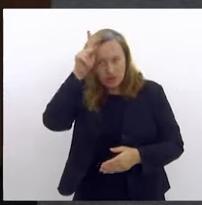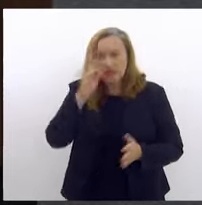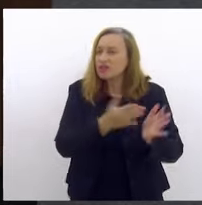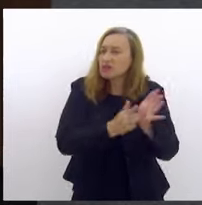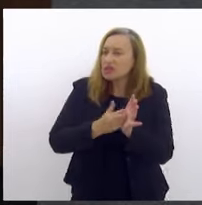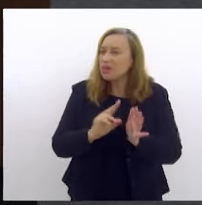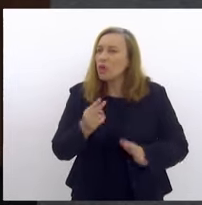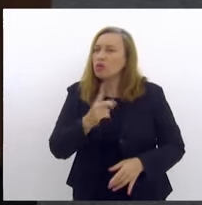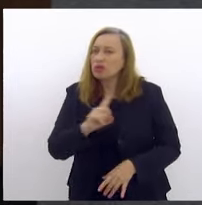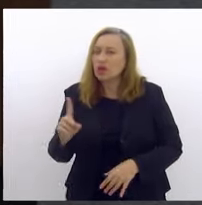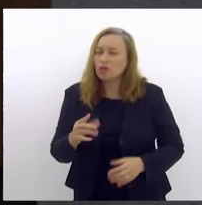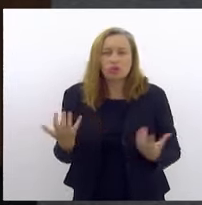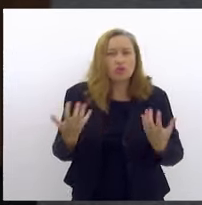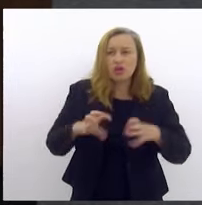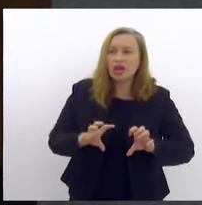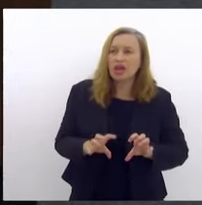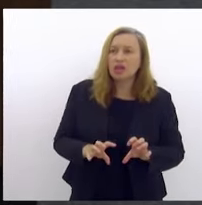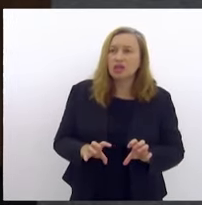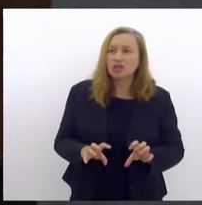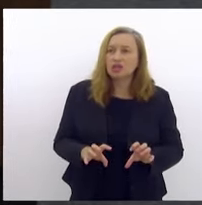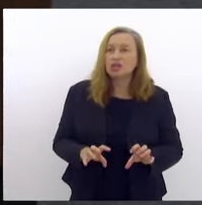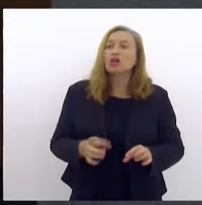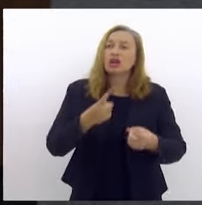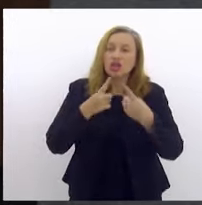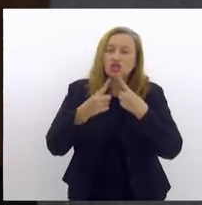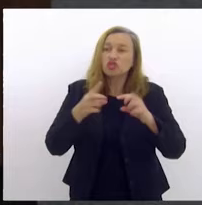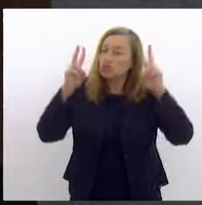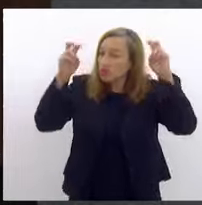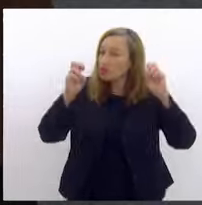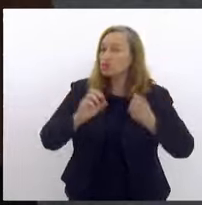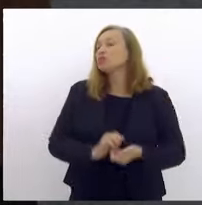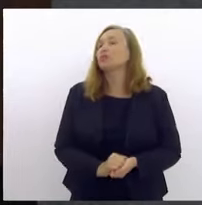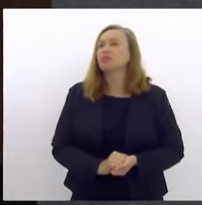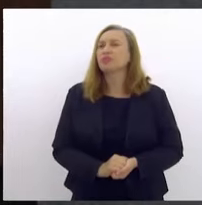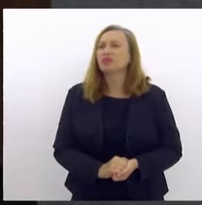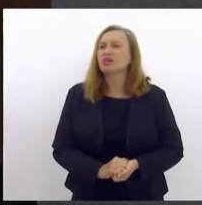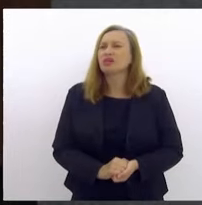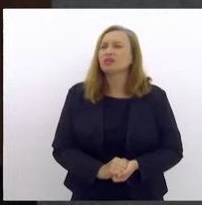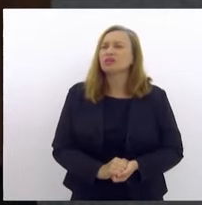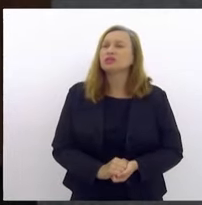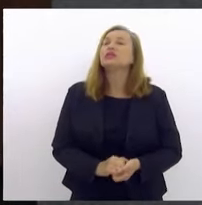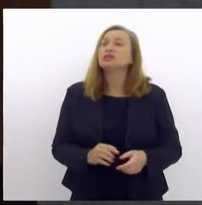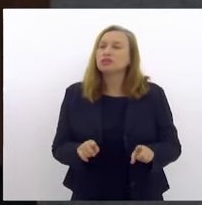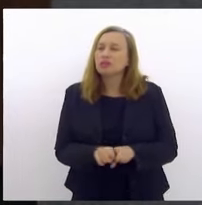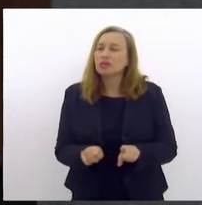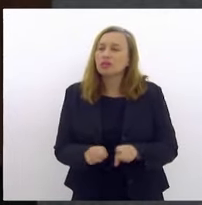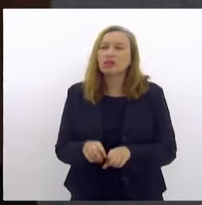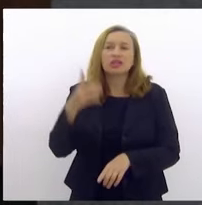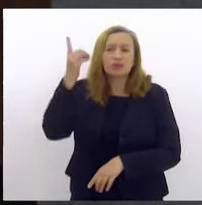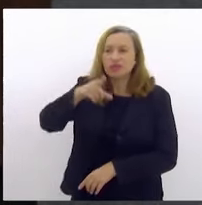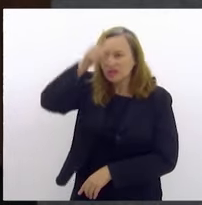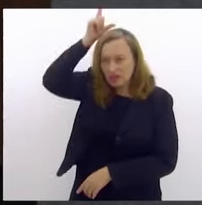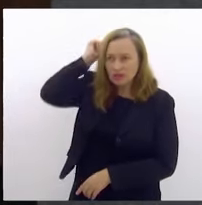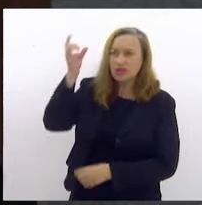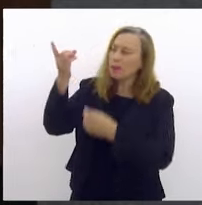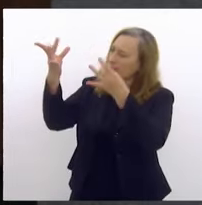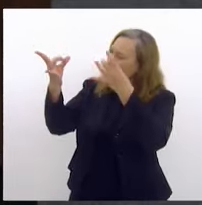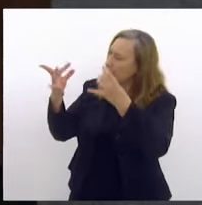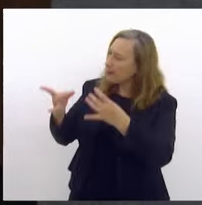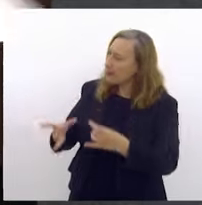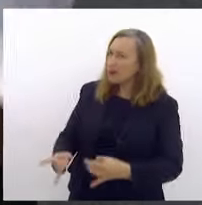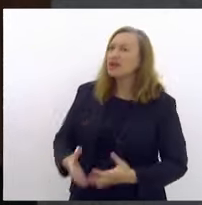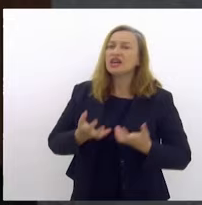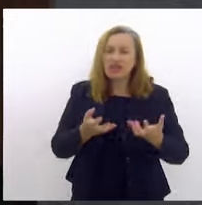não estou importado com isso. Quero discutir a matéria. Será que estão... E como o Luiz Paulo várias vezes coloca aqui,